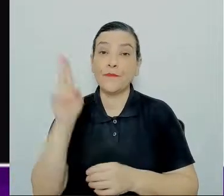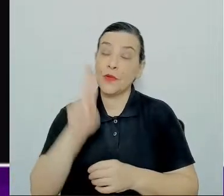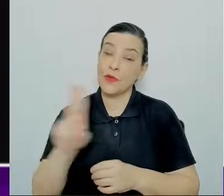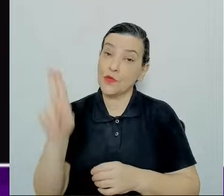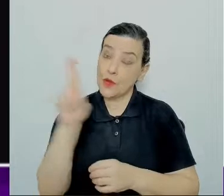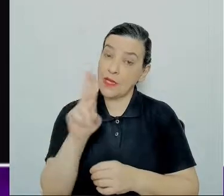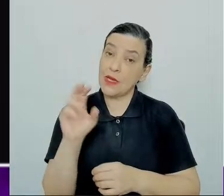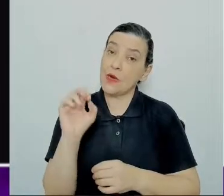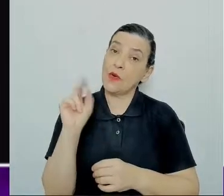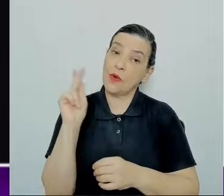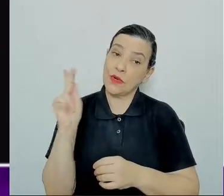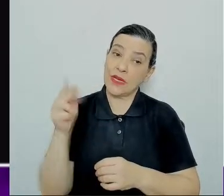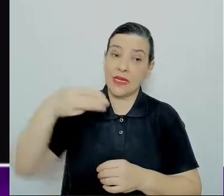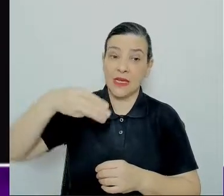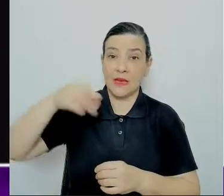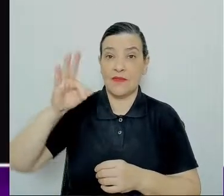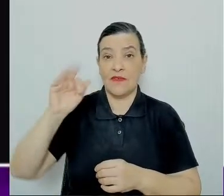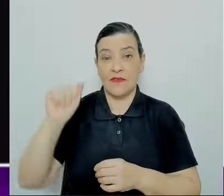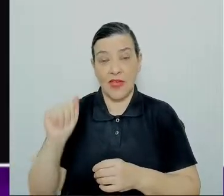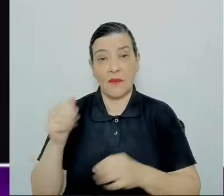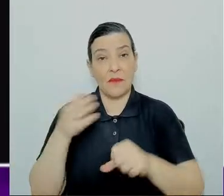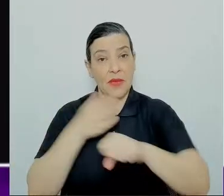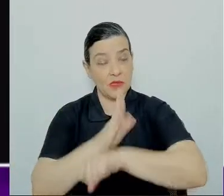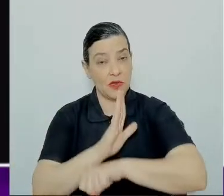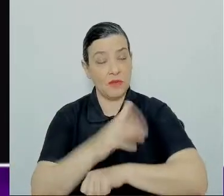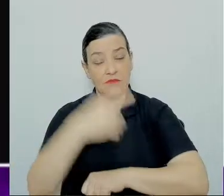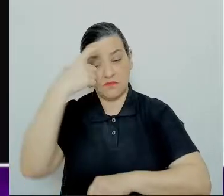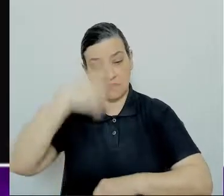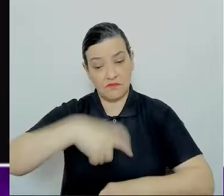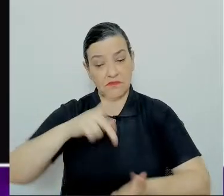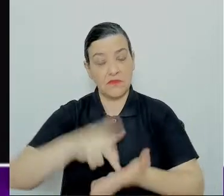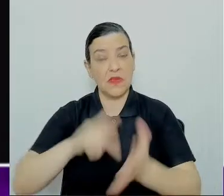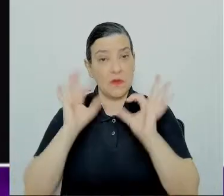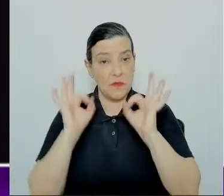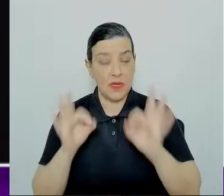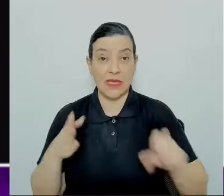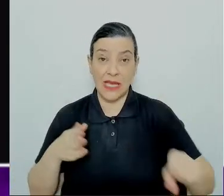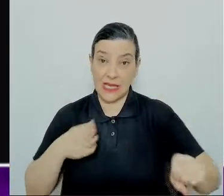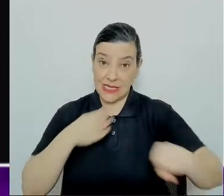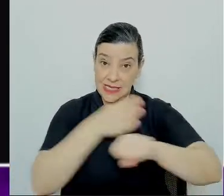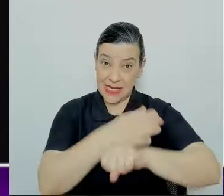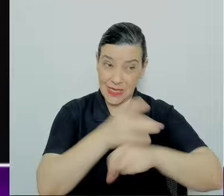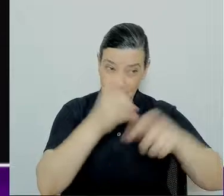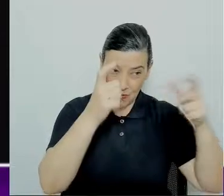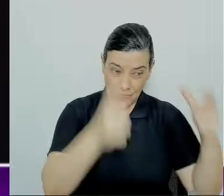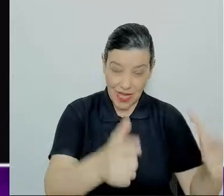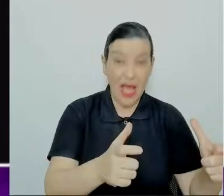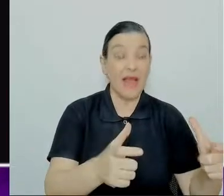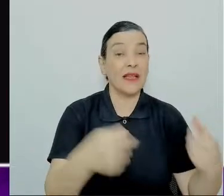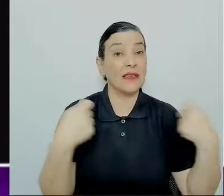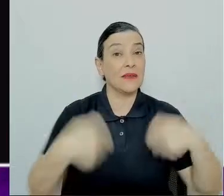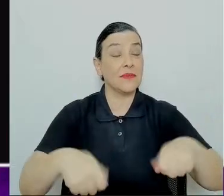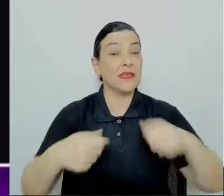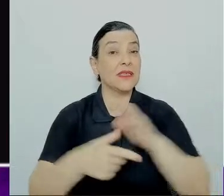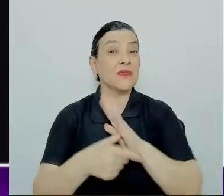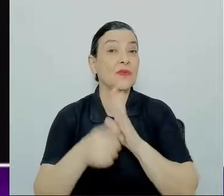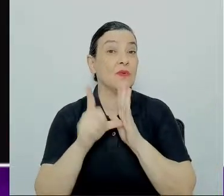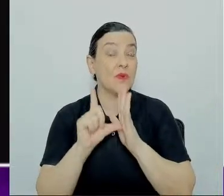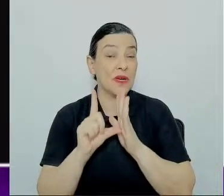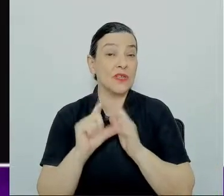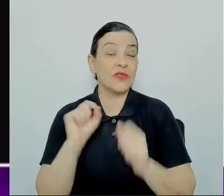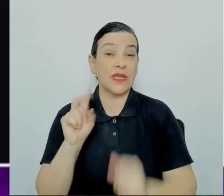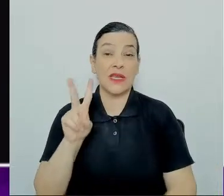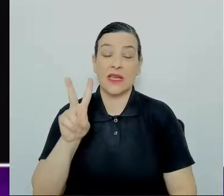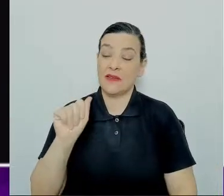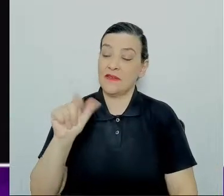meu MFA passou, sou eu mesmo. A partir do momento que eu tenho acesso ao ambiente, eu preciso garantir que a Valéria